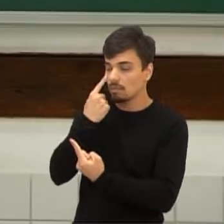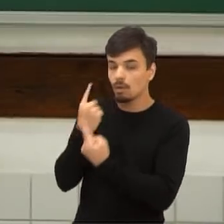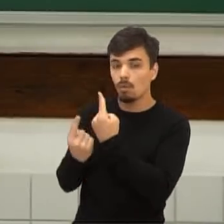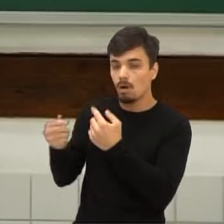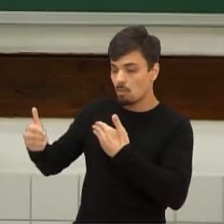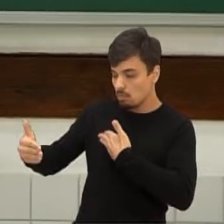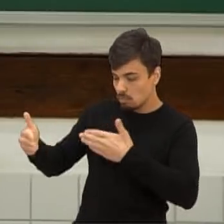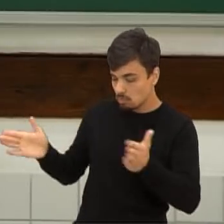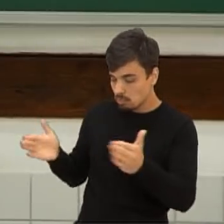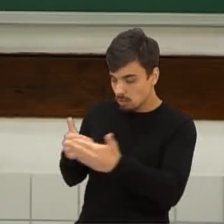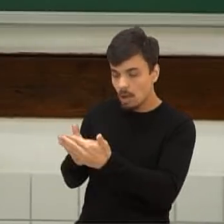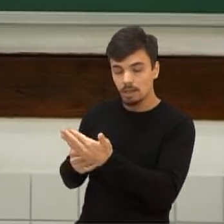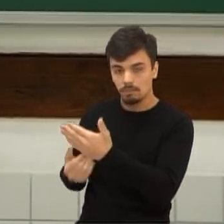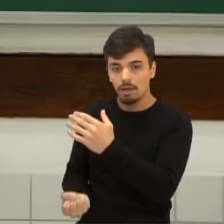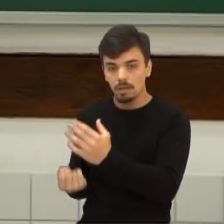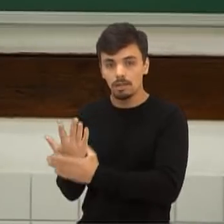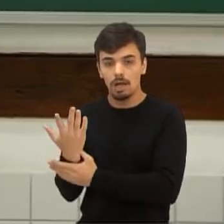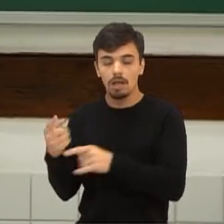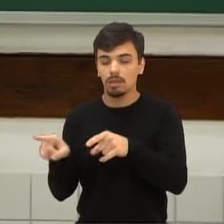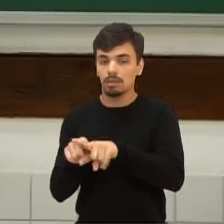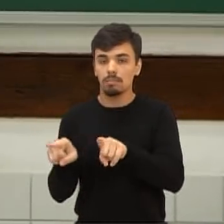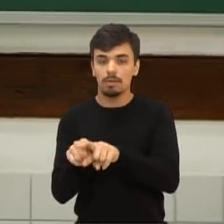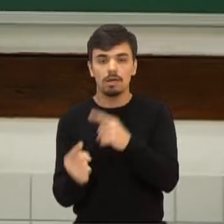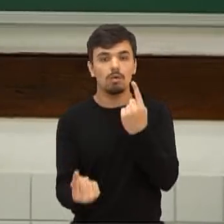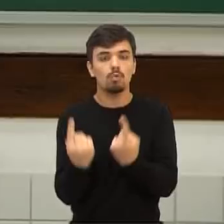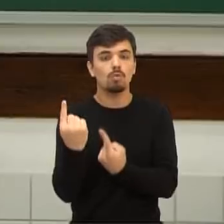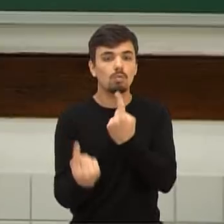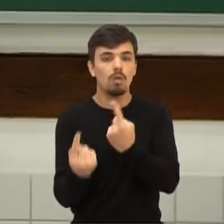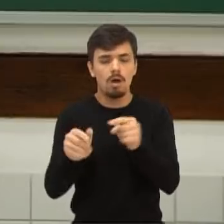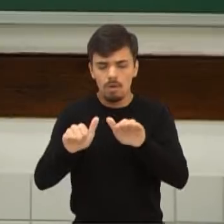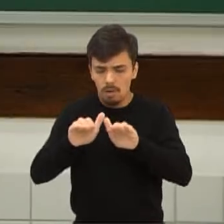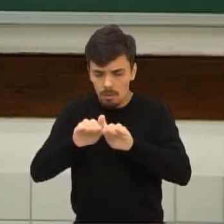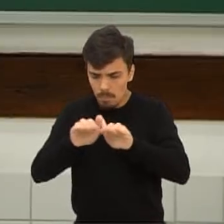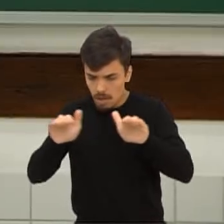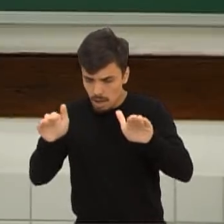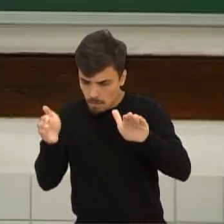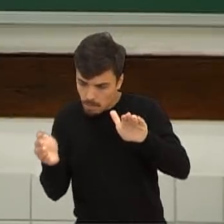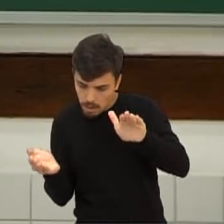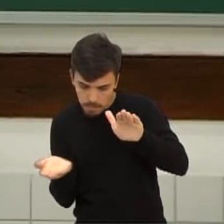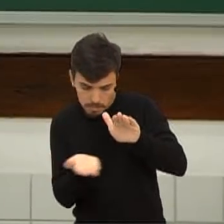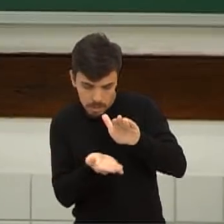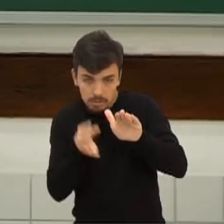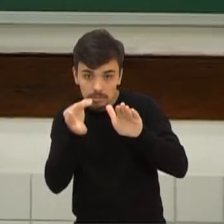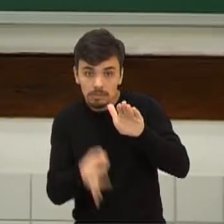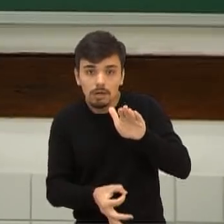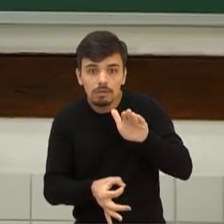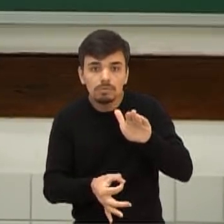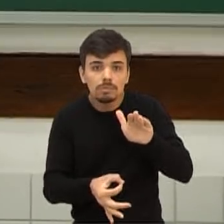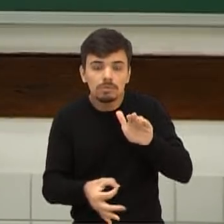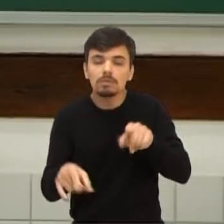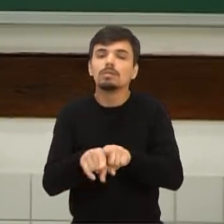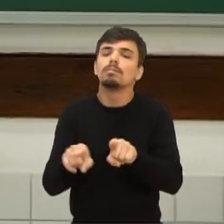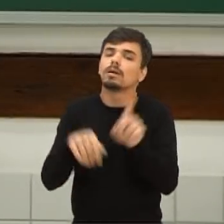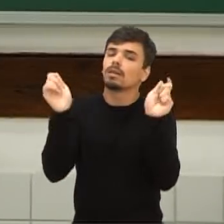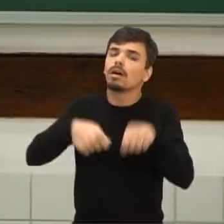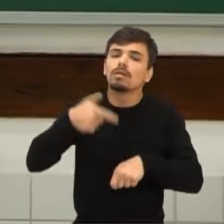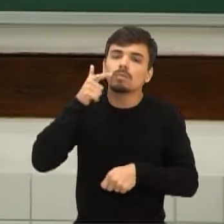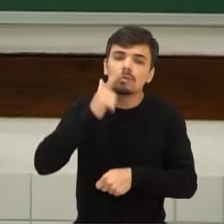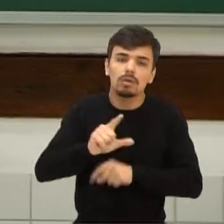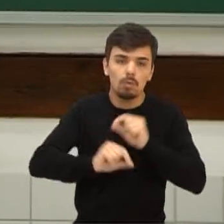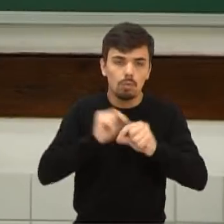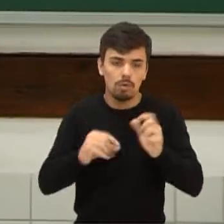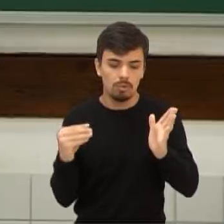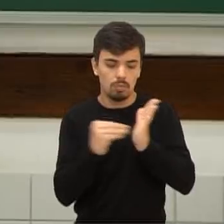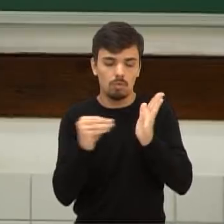tem que ser criada, qual será a sua planificação, para daí conseguir colocar